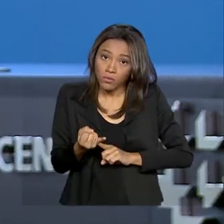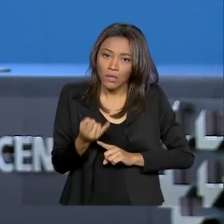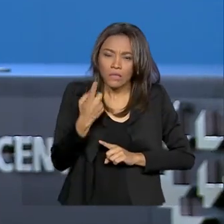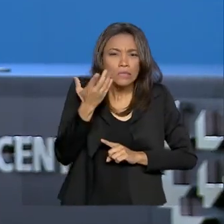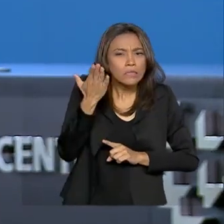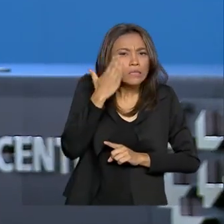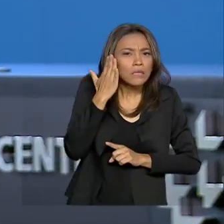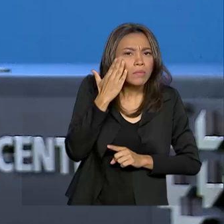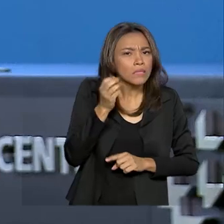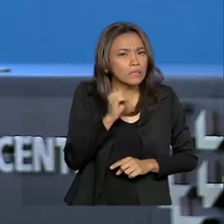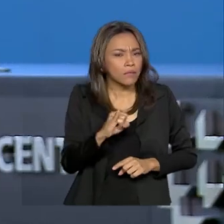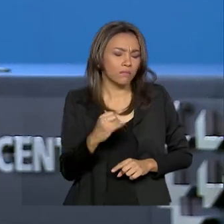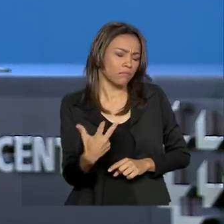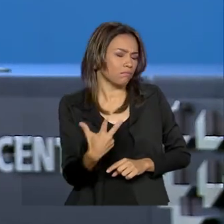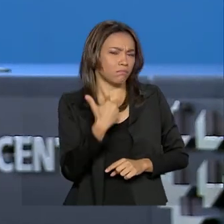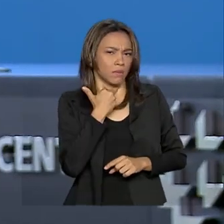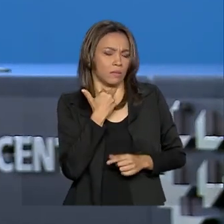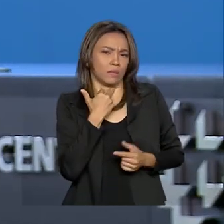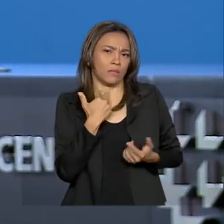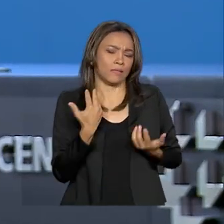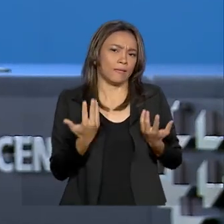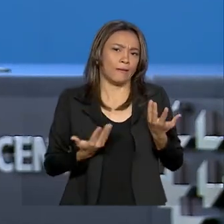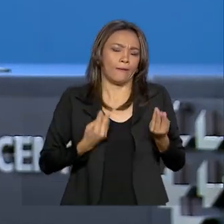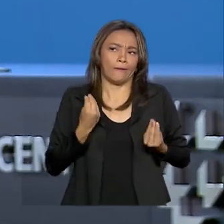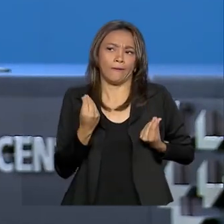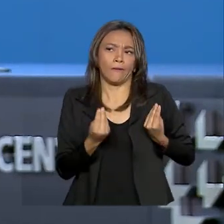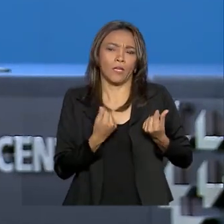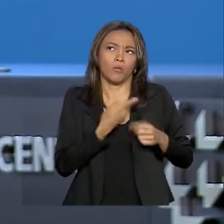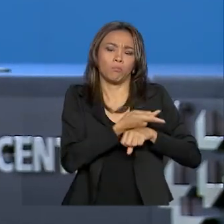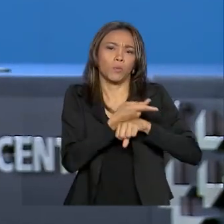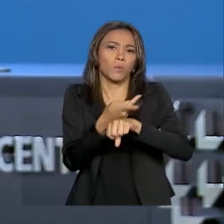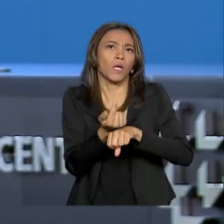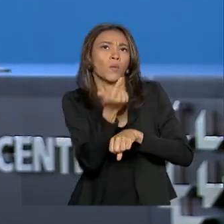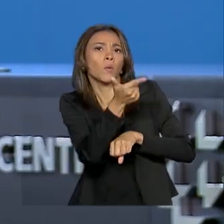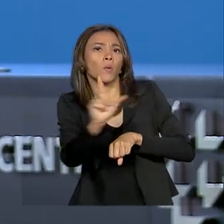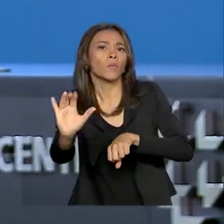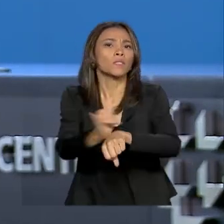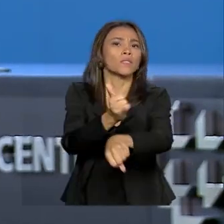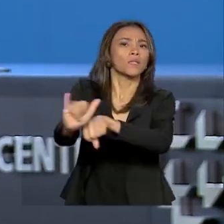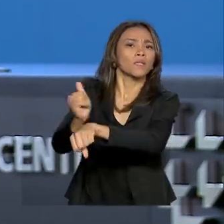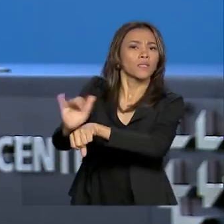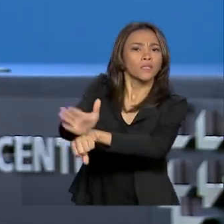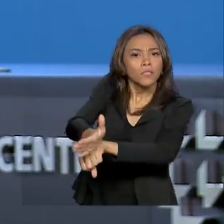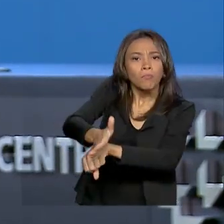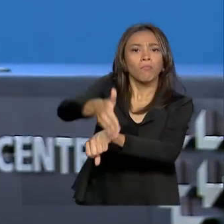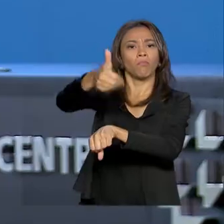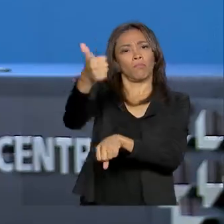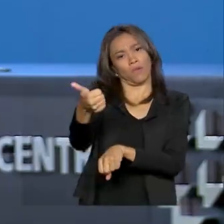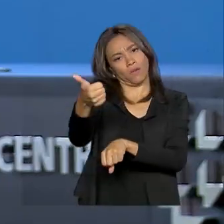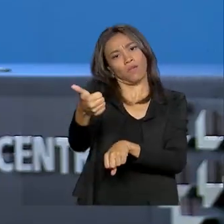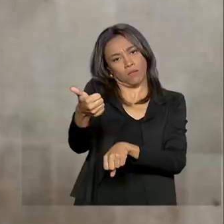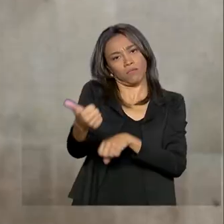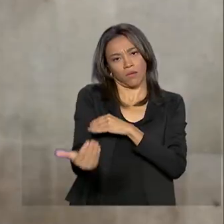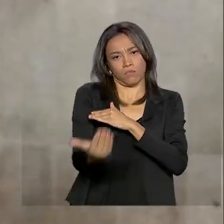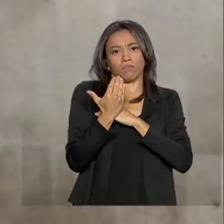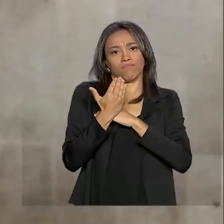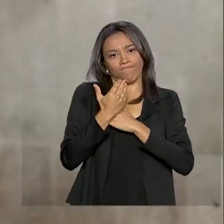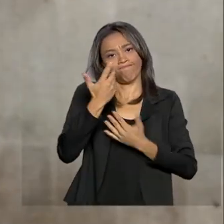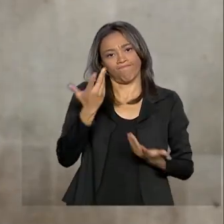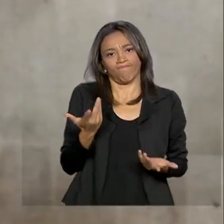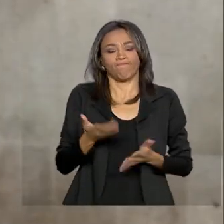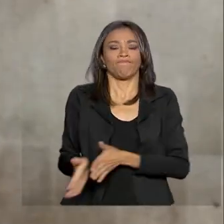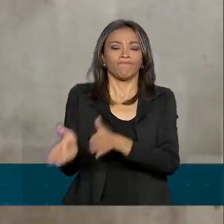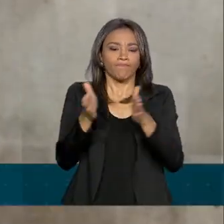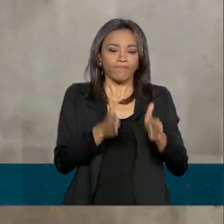verificar também se não pode buscar uma alternativa que seja mais adequada à sua necessidade. Hoje,